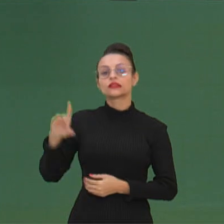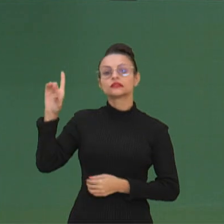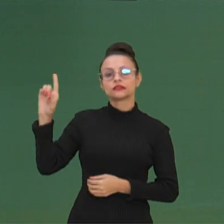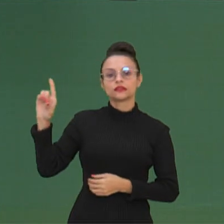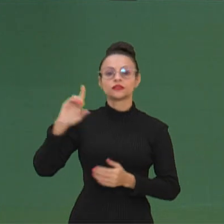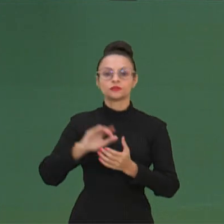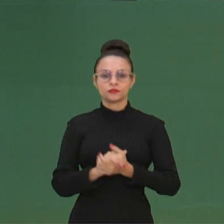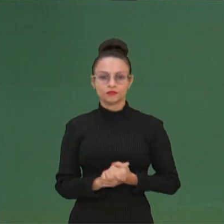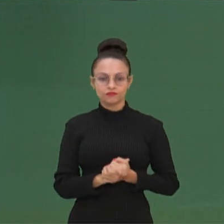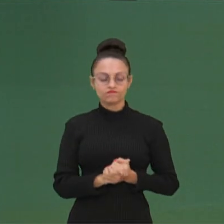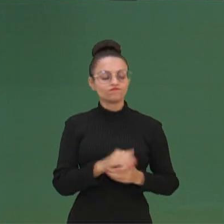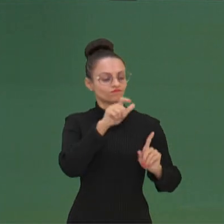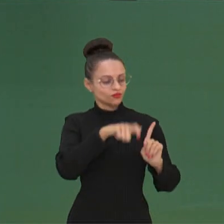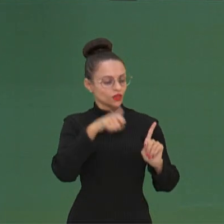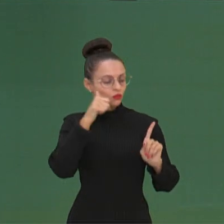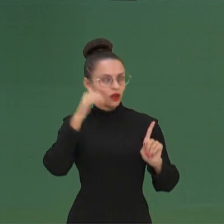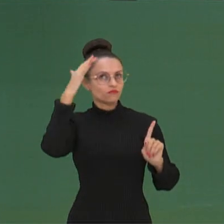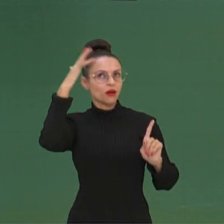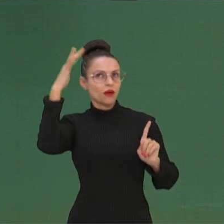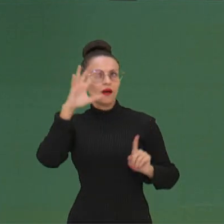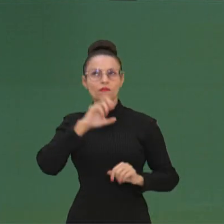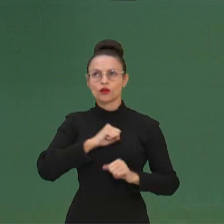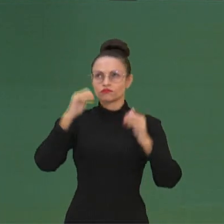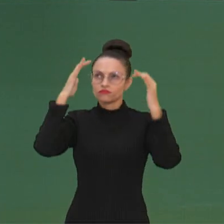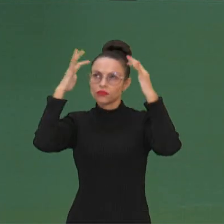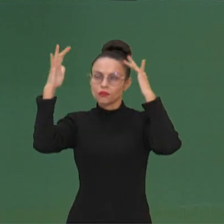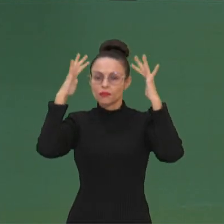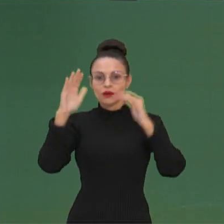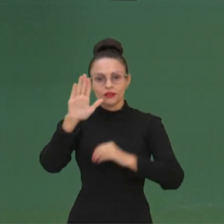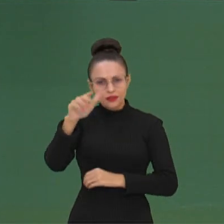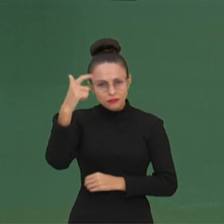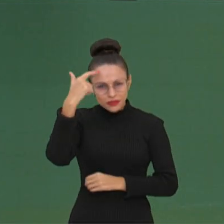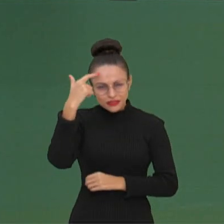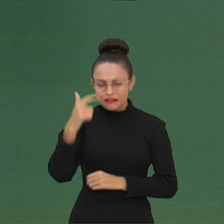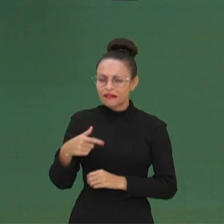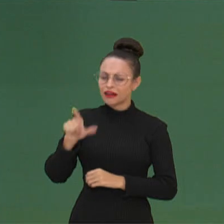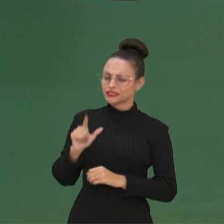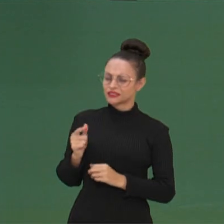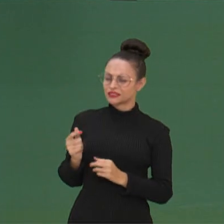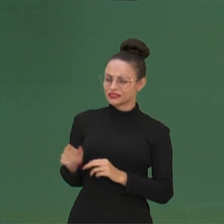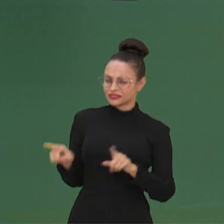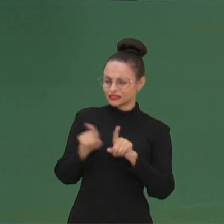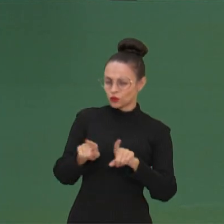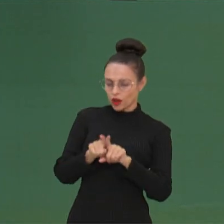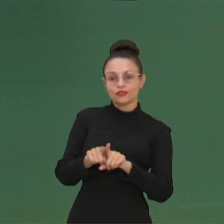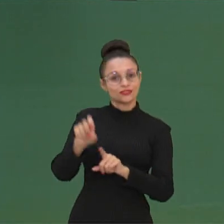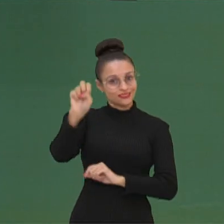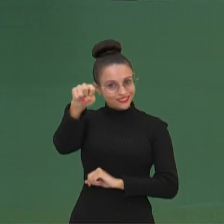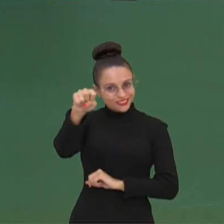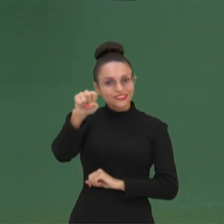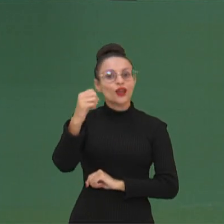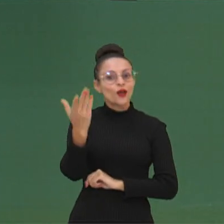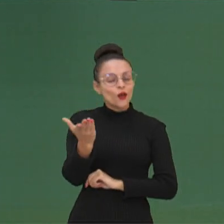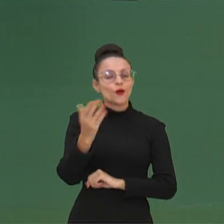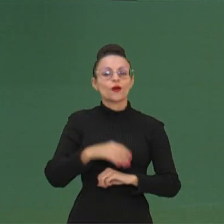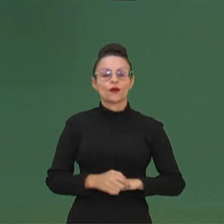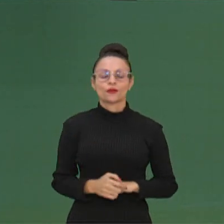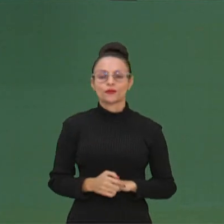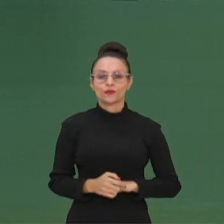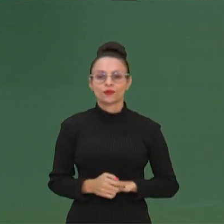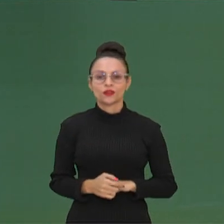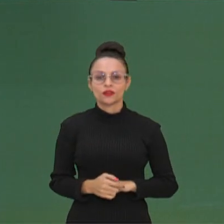romantismo era a idealização da mulher, era a questão do amor platônico, o realismo, como o próprio nome diz, ele vem